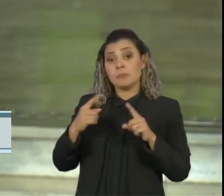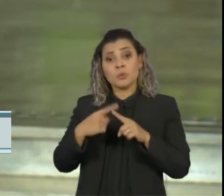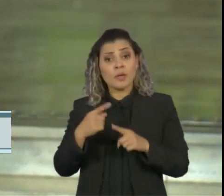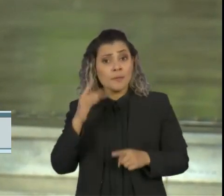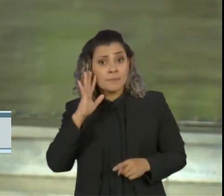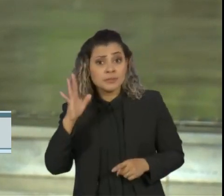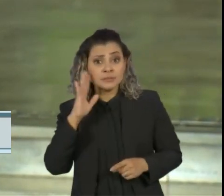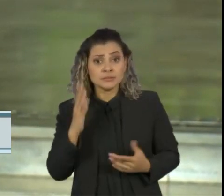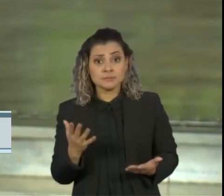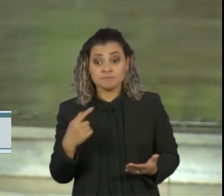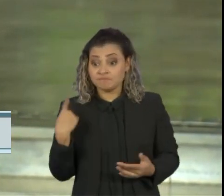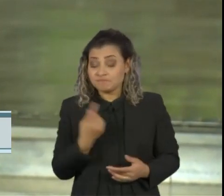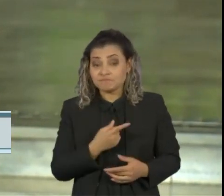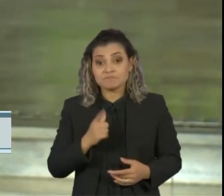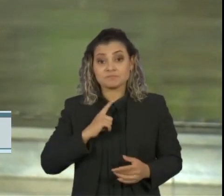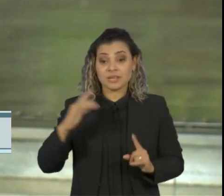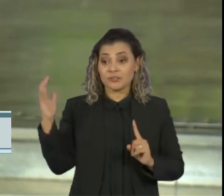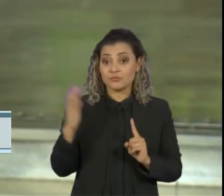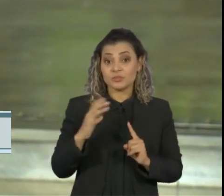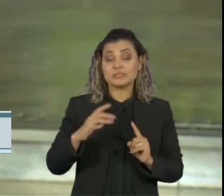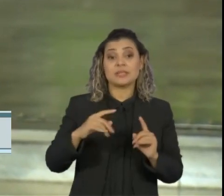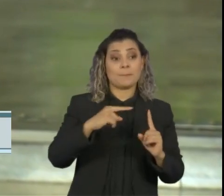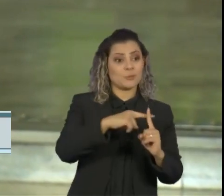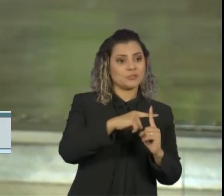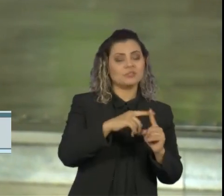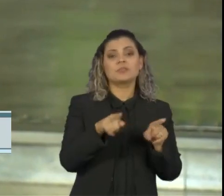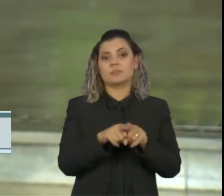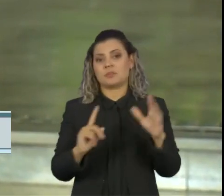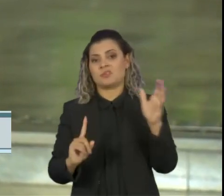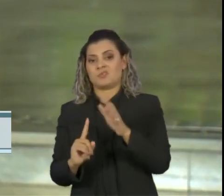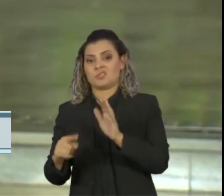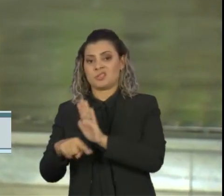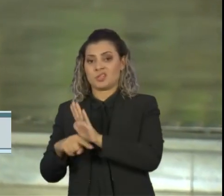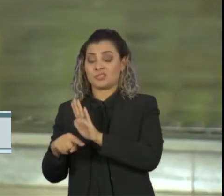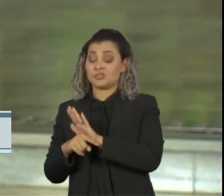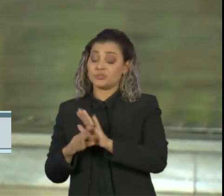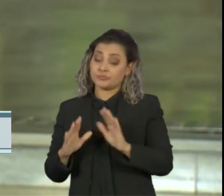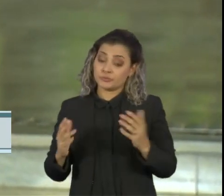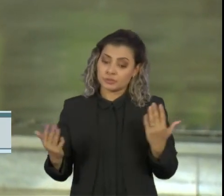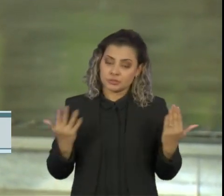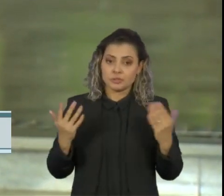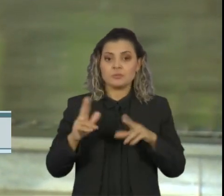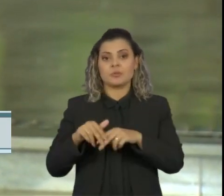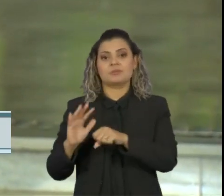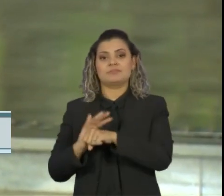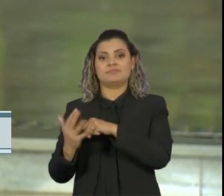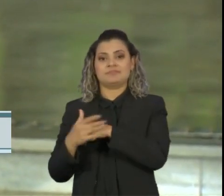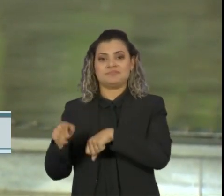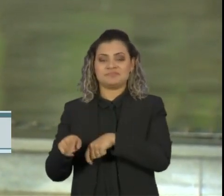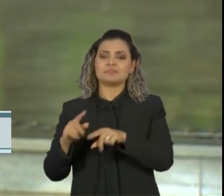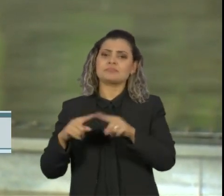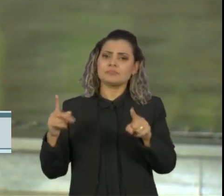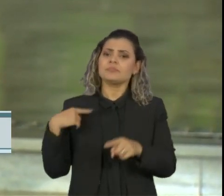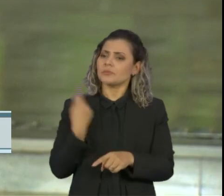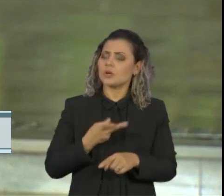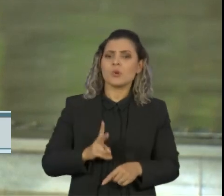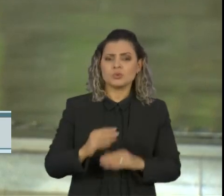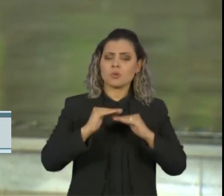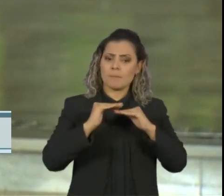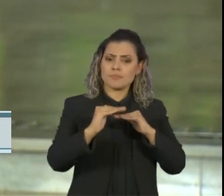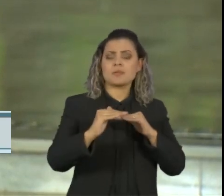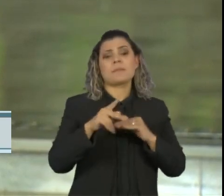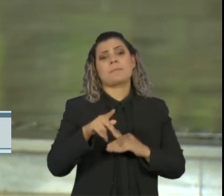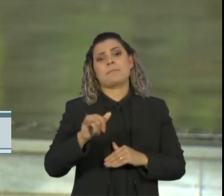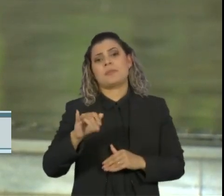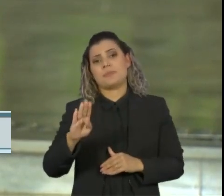que geralmente a gente tem impactos tanto positivos como negativos mais intensos, mas a gente manteve nas perdas o percentual do PIB.